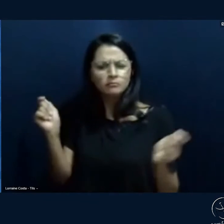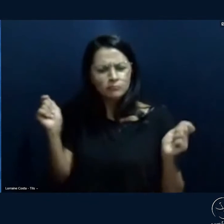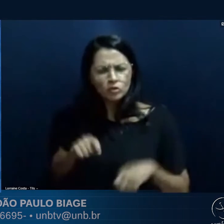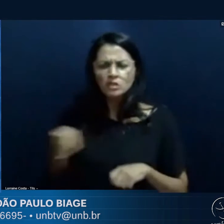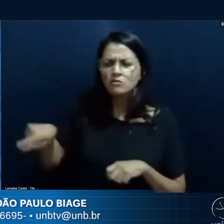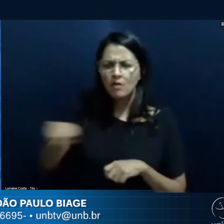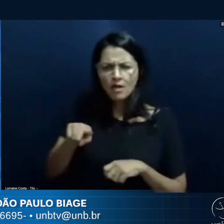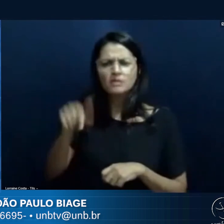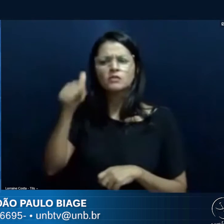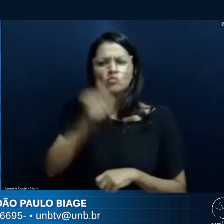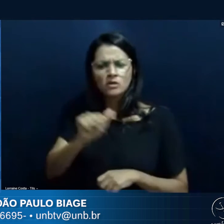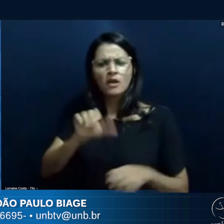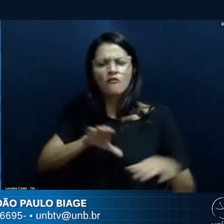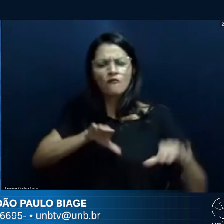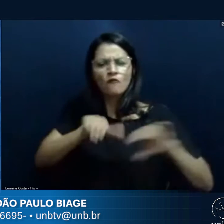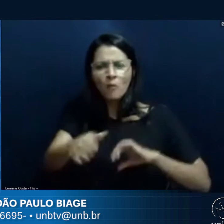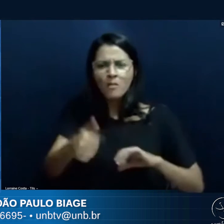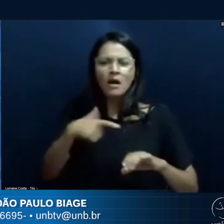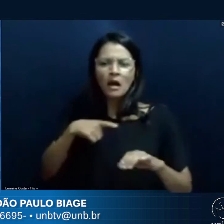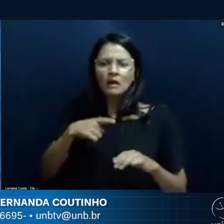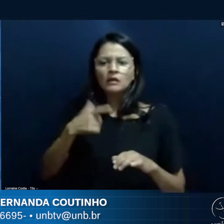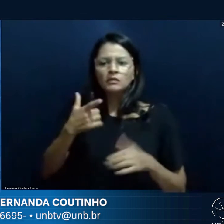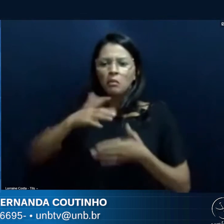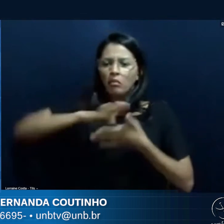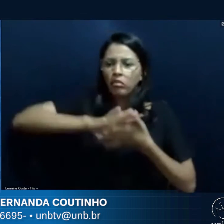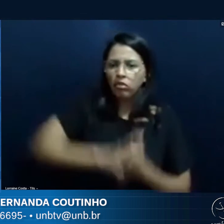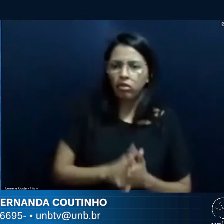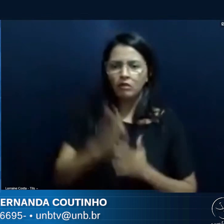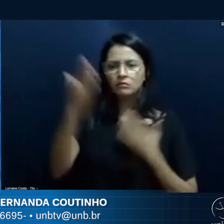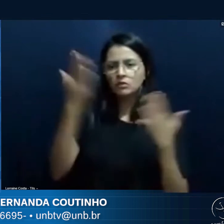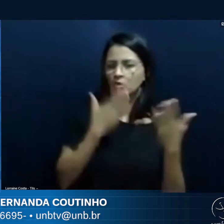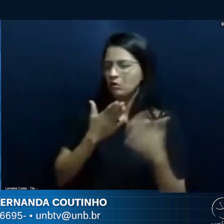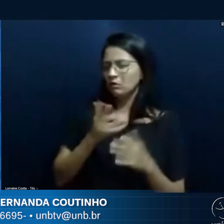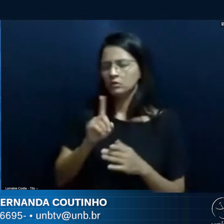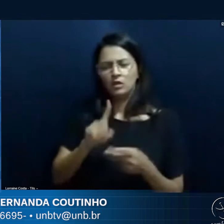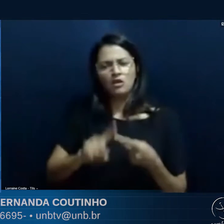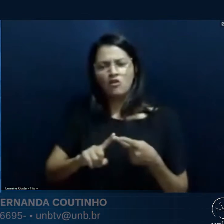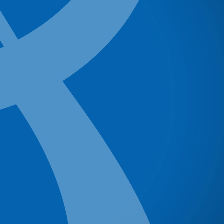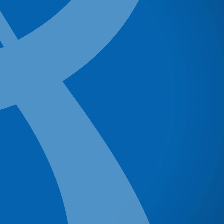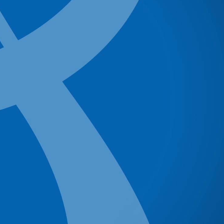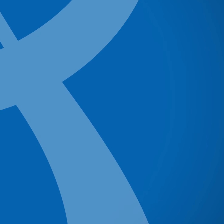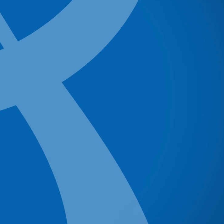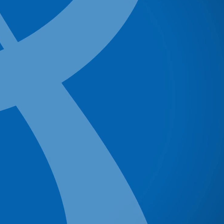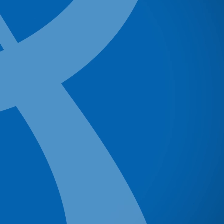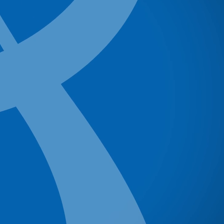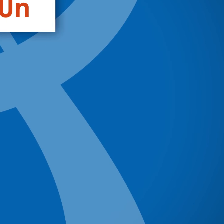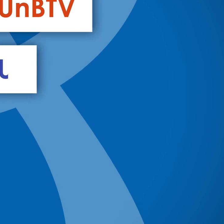formar sem danos psicológicos, sem assédio e sem violência.